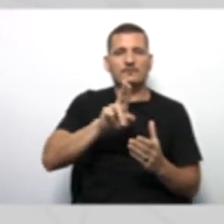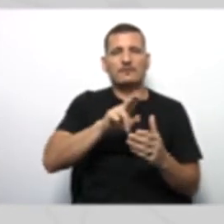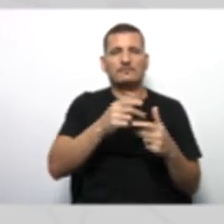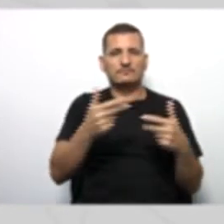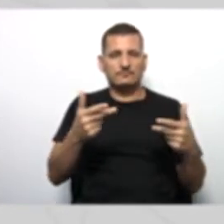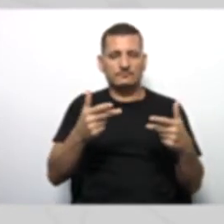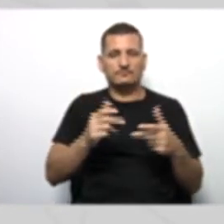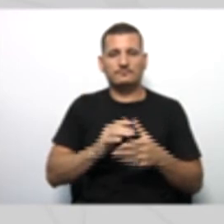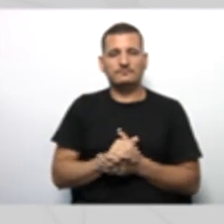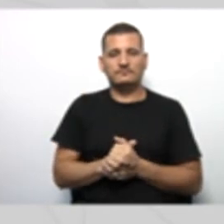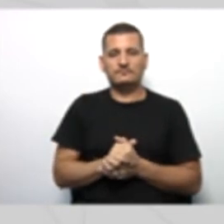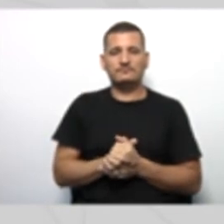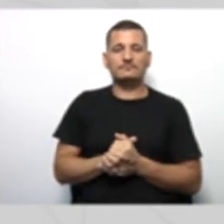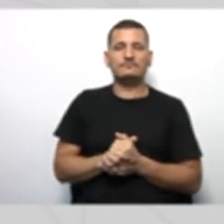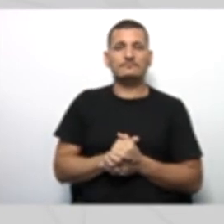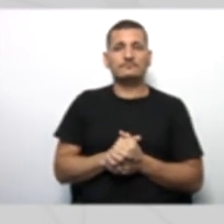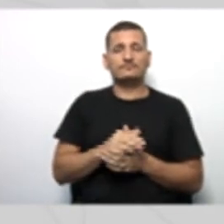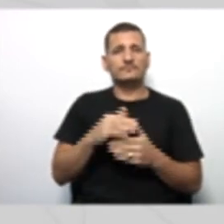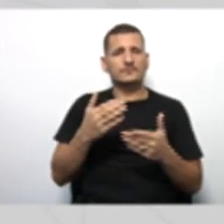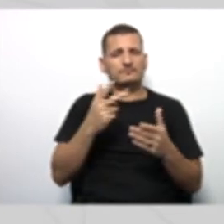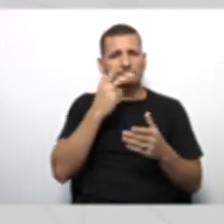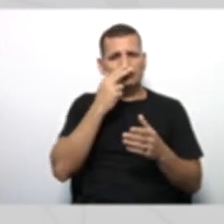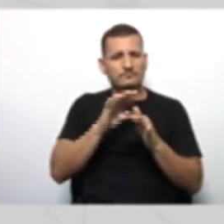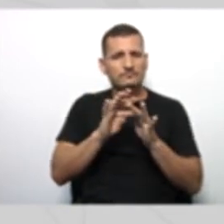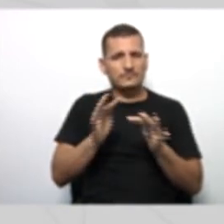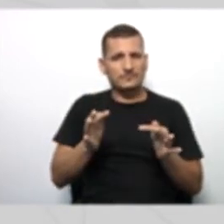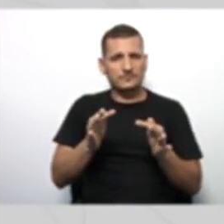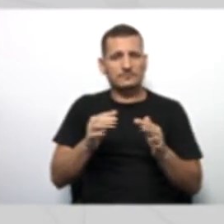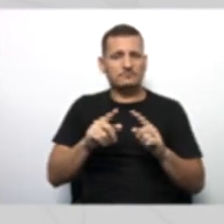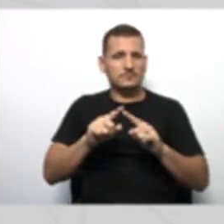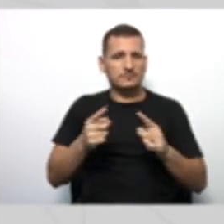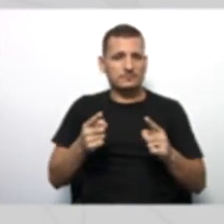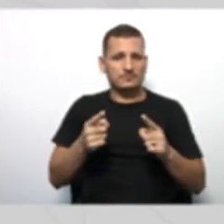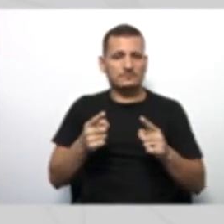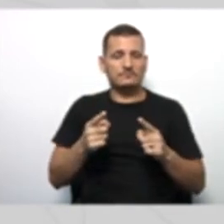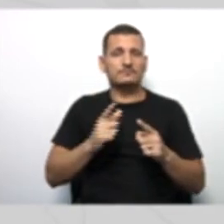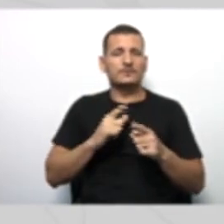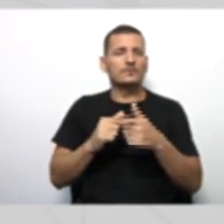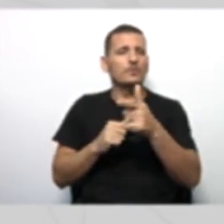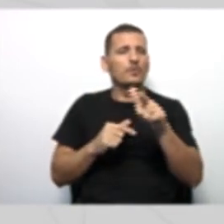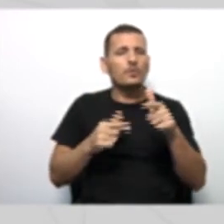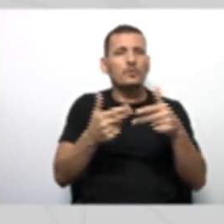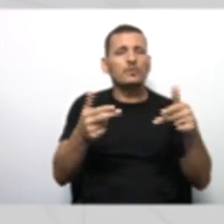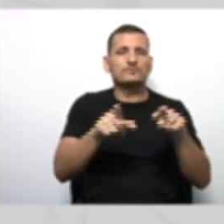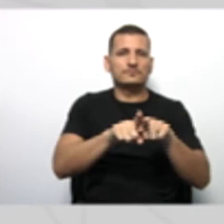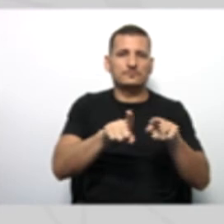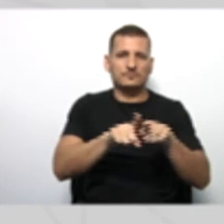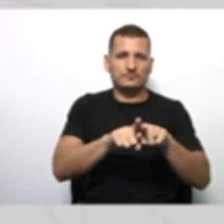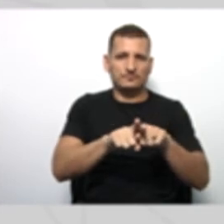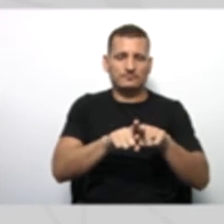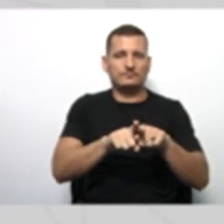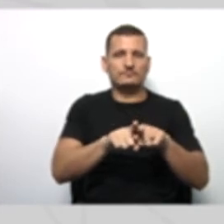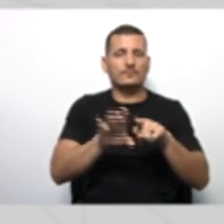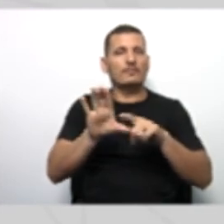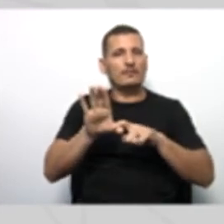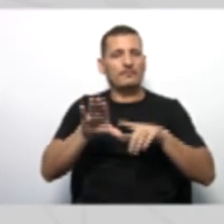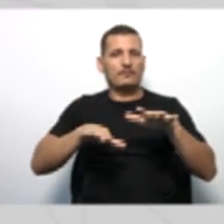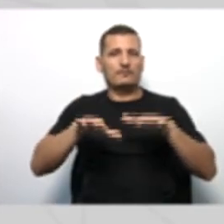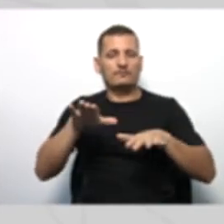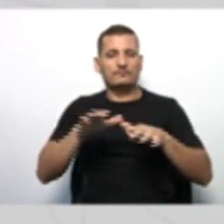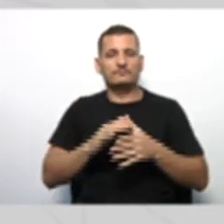chegou chega hoje, por exemplo, né? A gente deu o exemplo do dia 5. Se a gente não tiver preparado o espaço para estocar